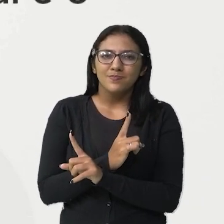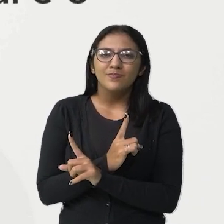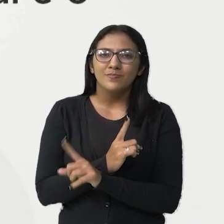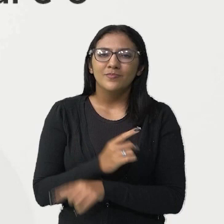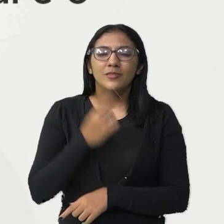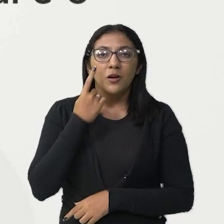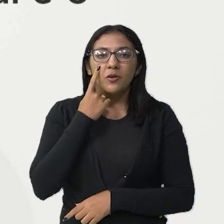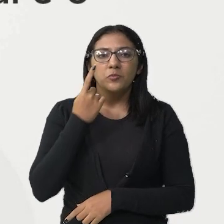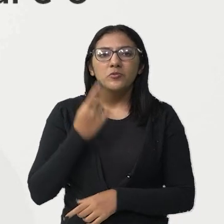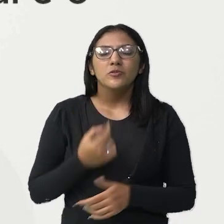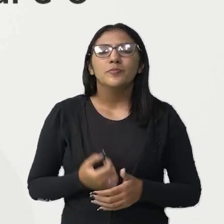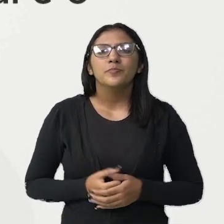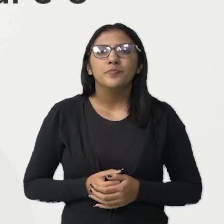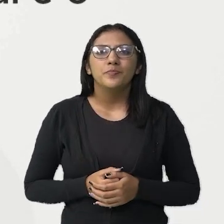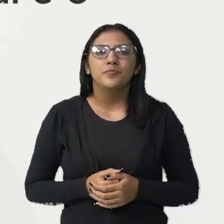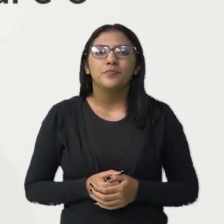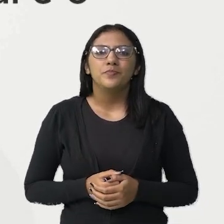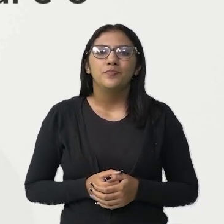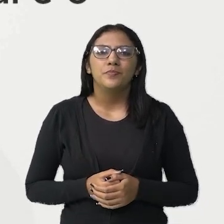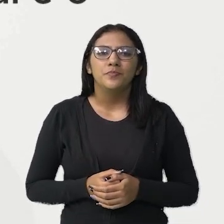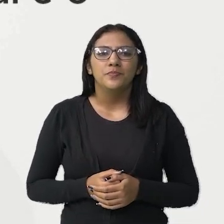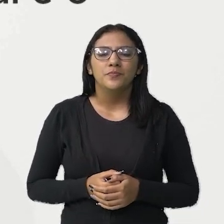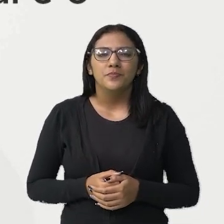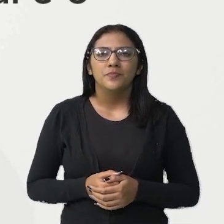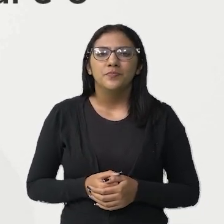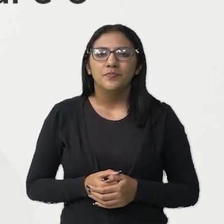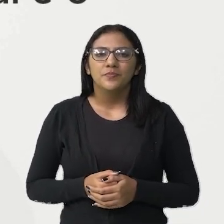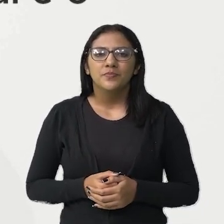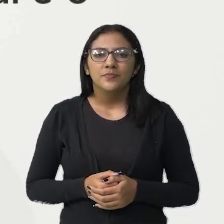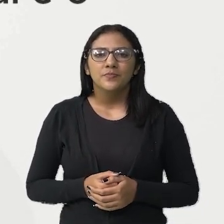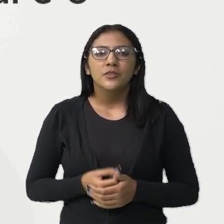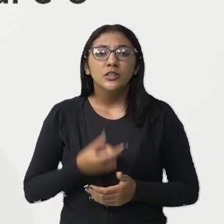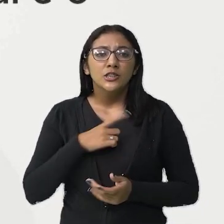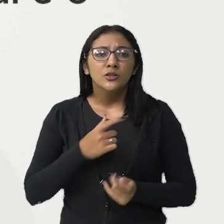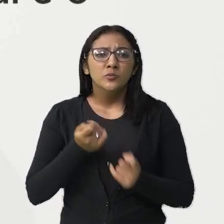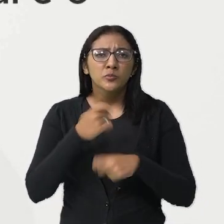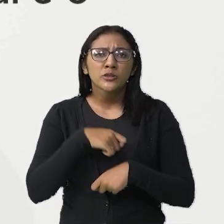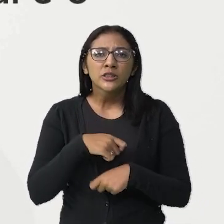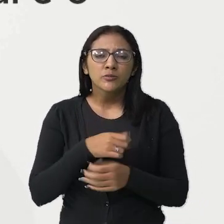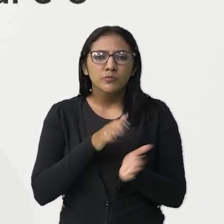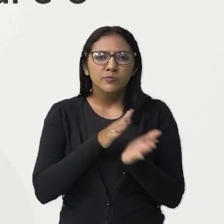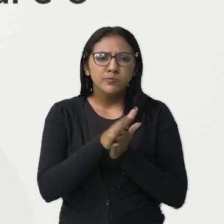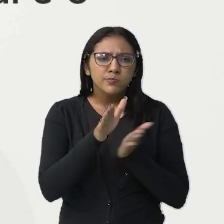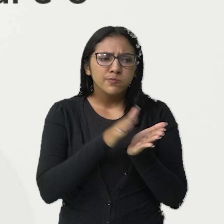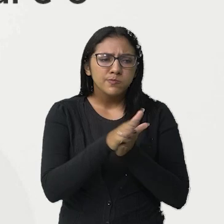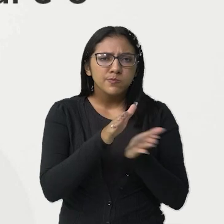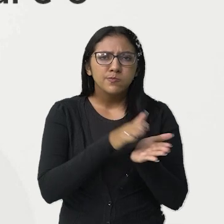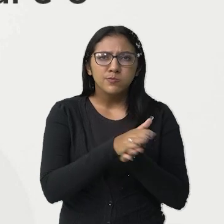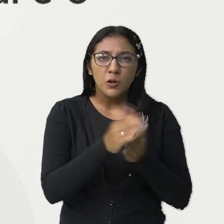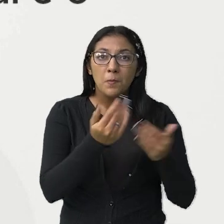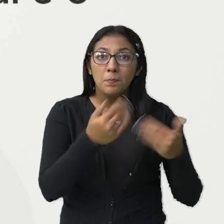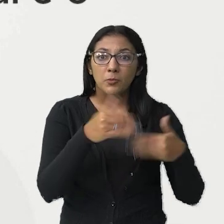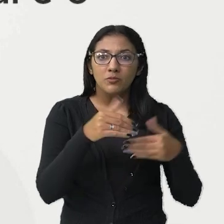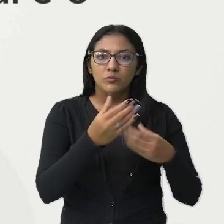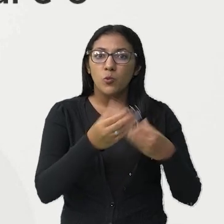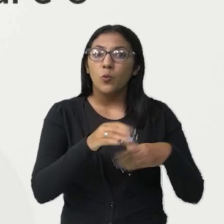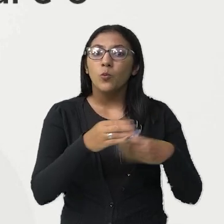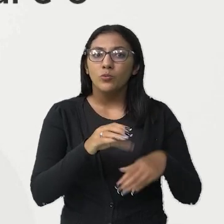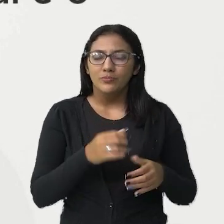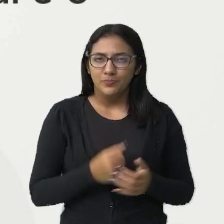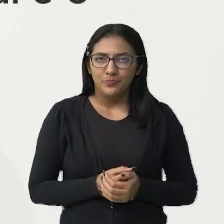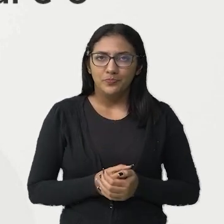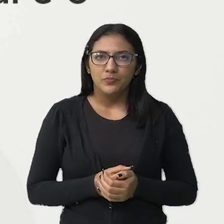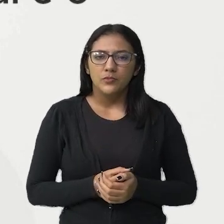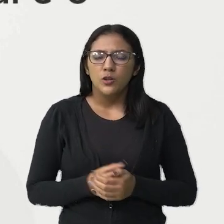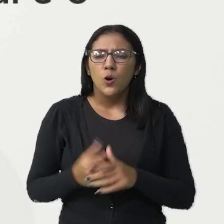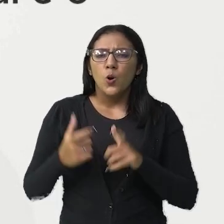proporcionais. Acompanhe comigo, então, esse problema. Para a confecção das provas de um concurso, uma gráfica